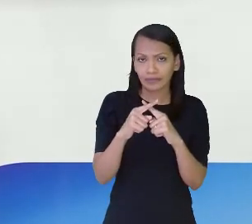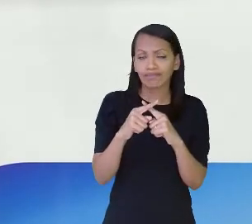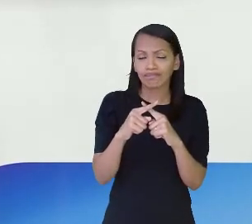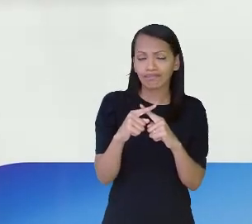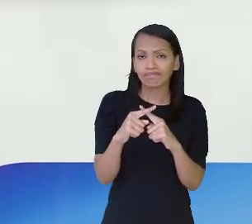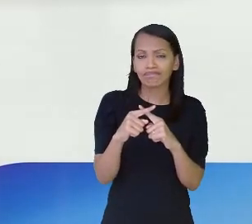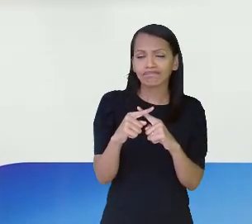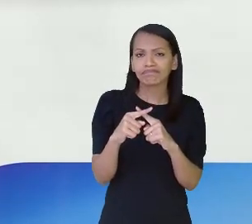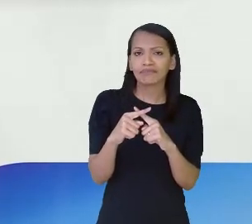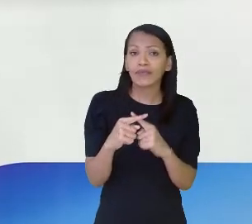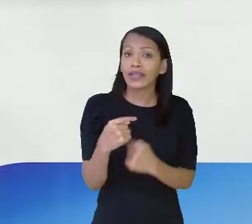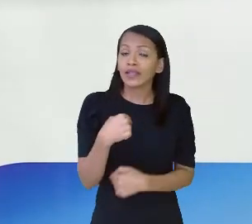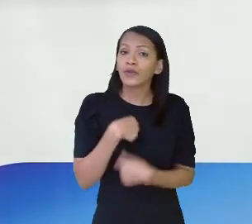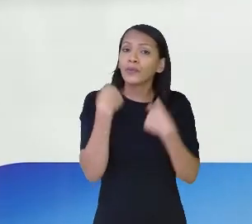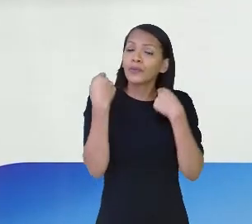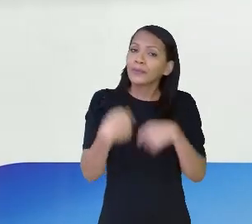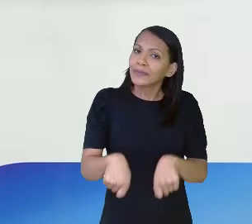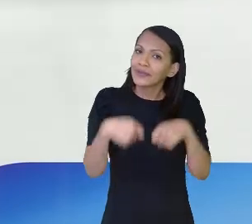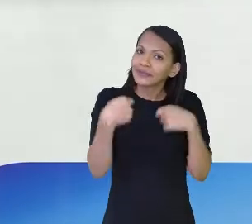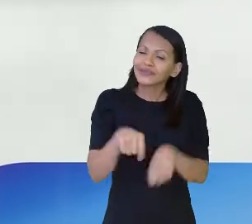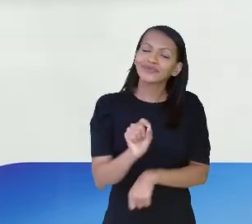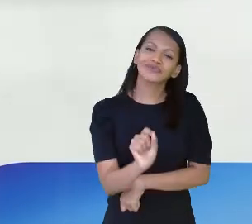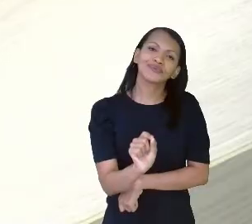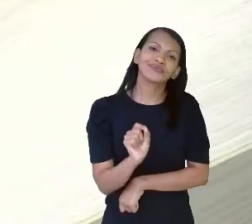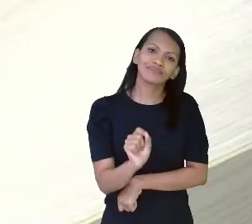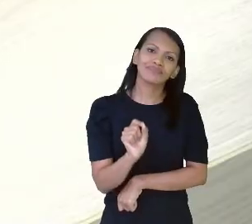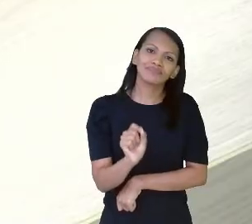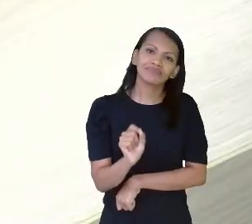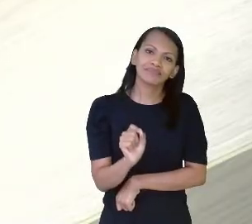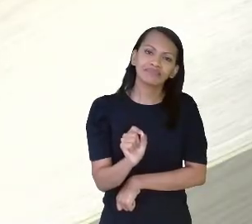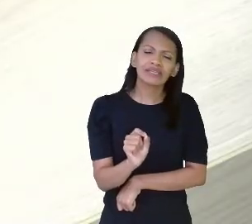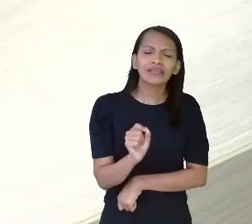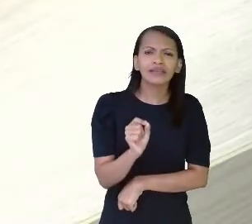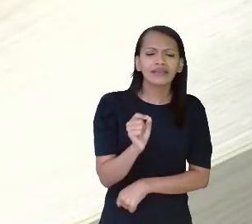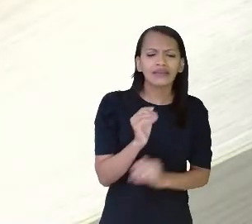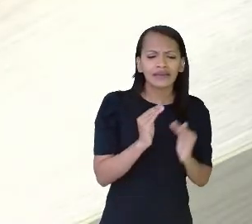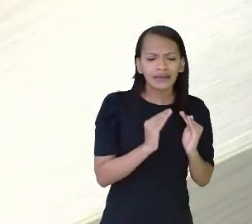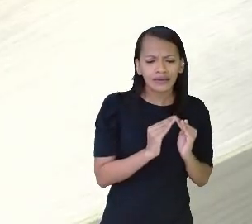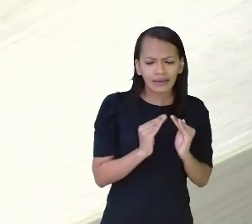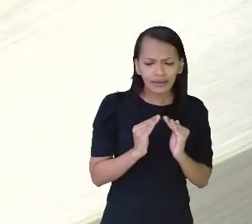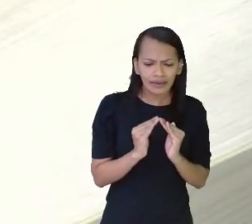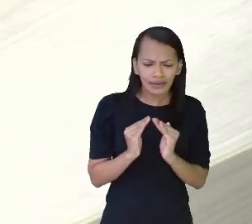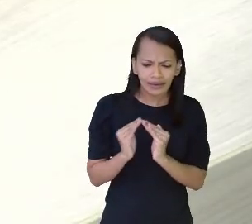nessa mancala, eu preciso que em cada casinha